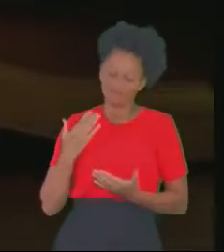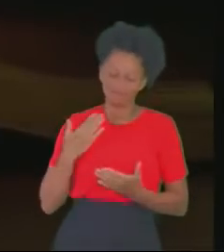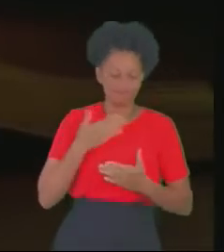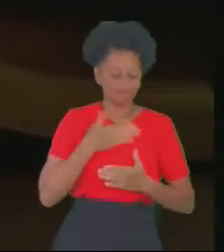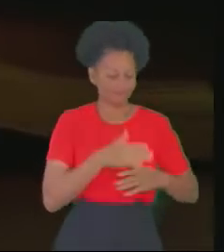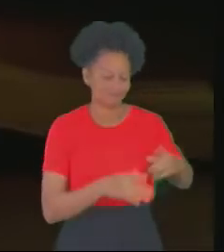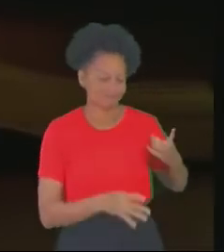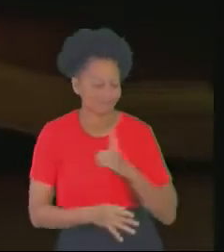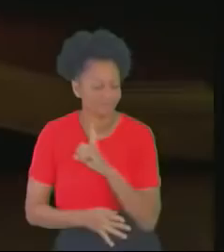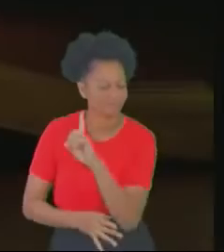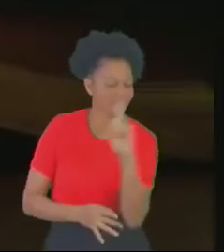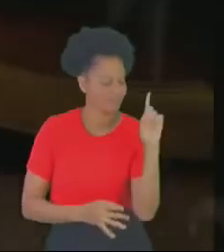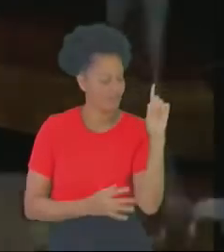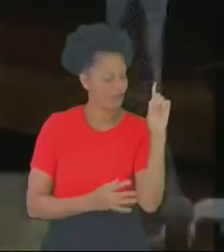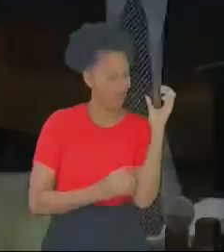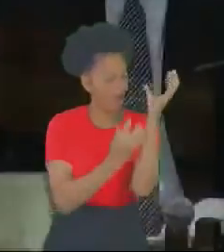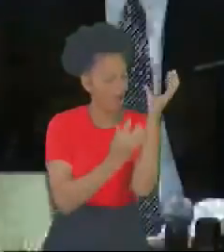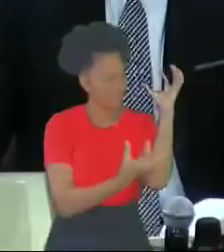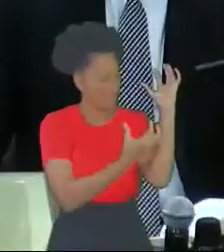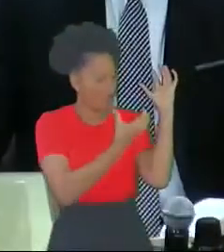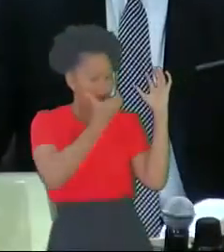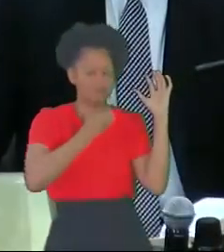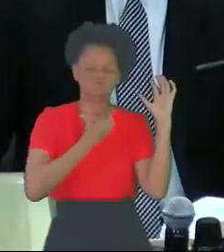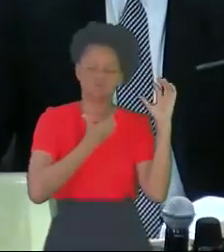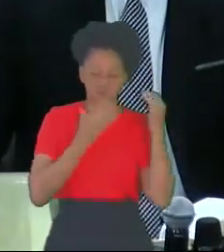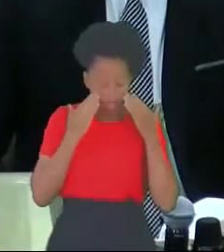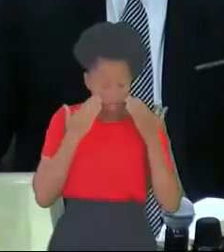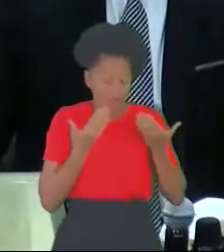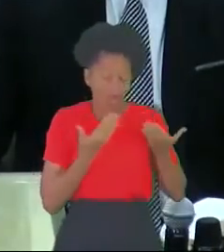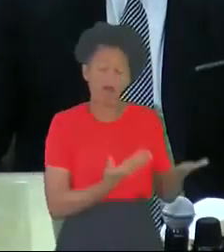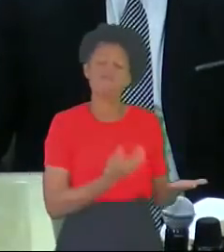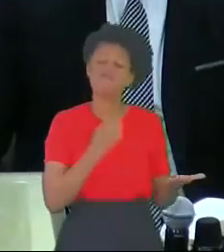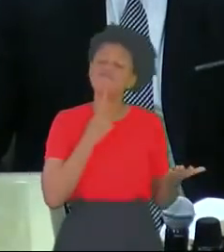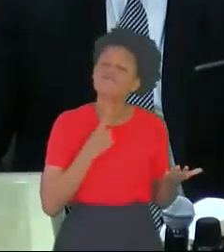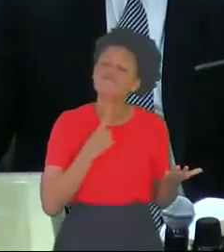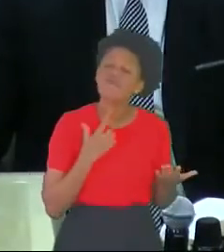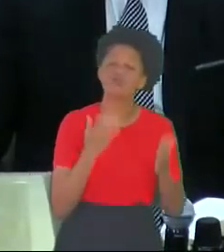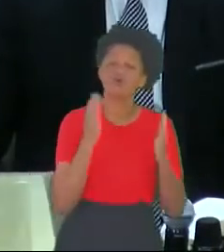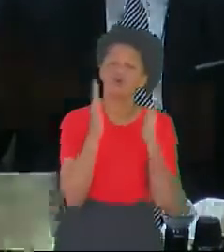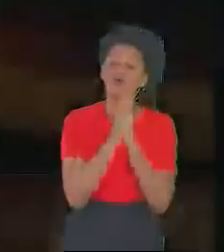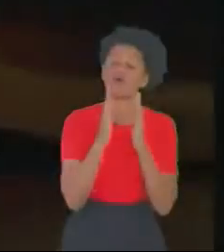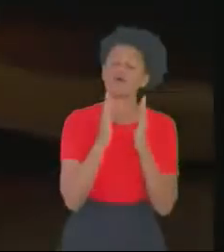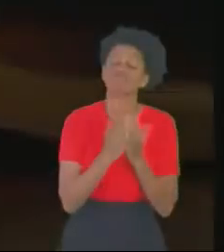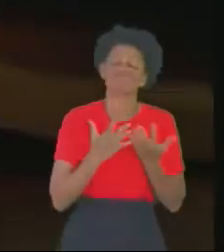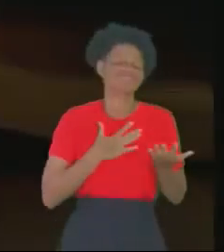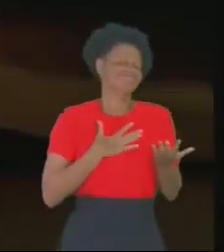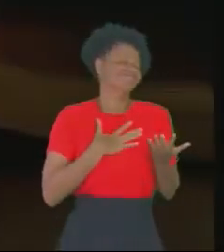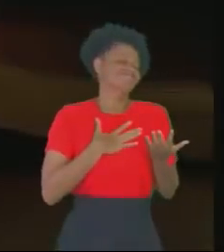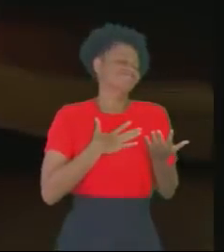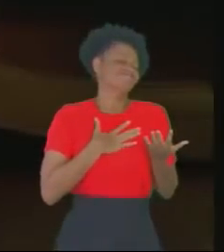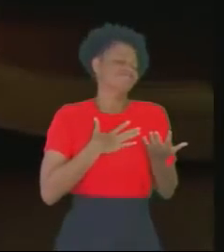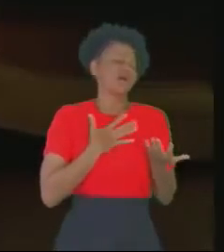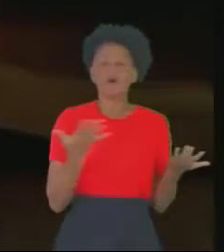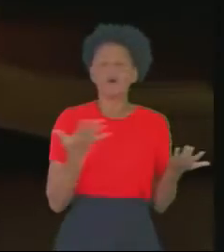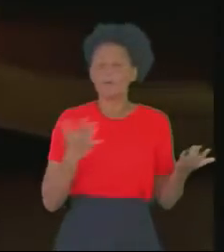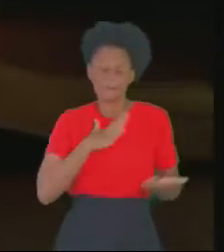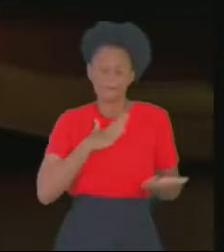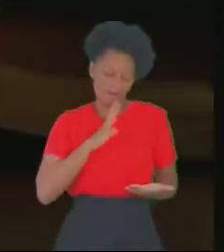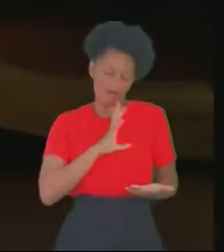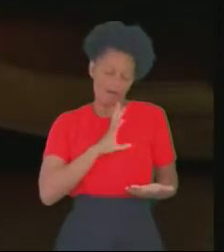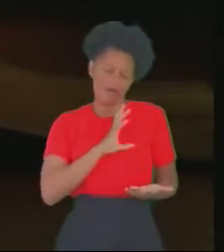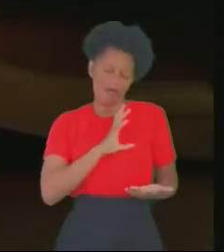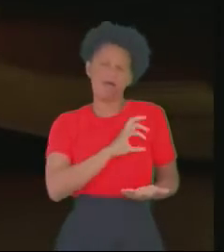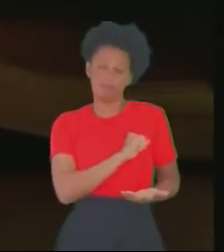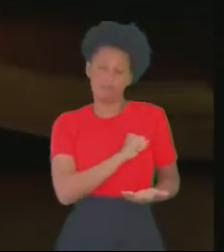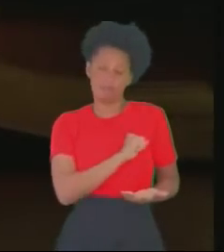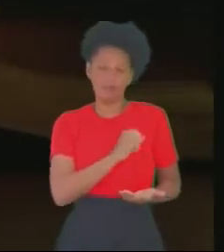excelentes. Aqui, irmão, está um desejo. Aqui está uma oração da noiva. Ah, se viesse o meu amado